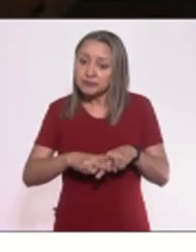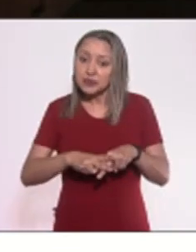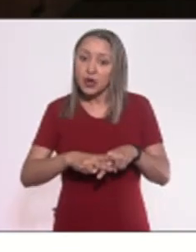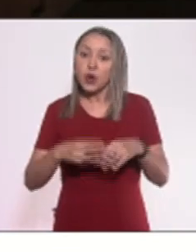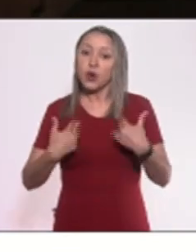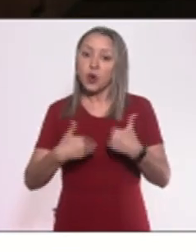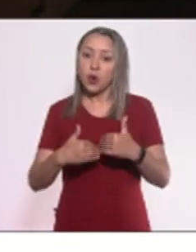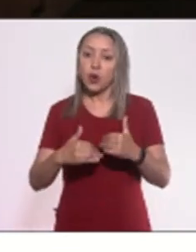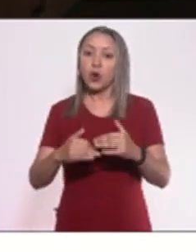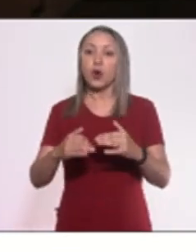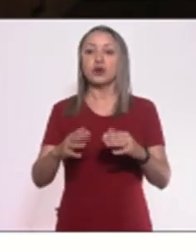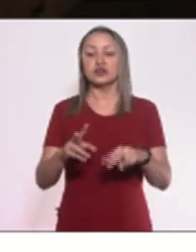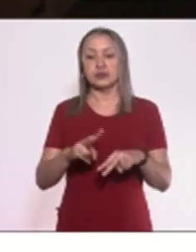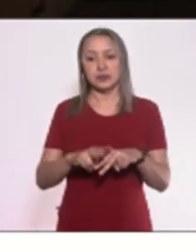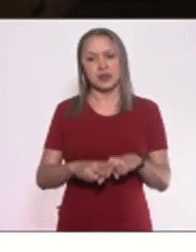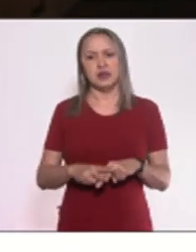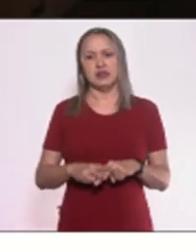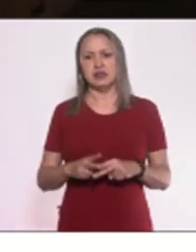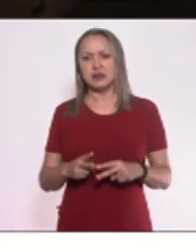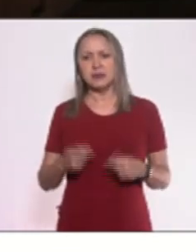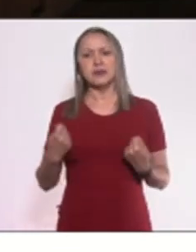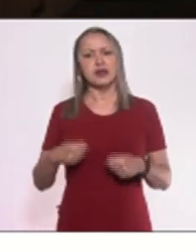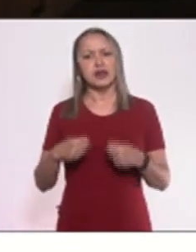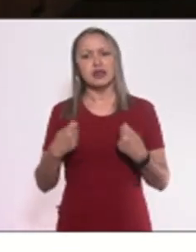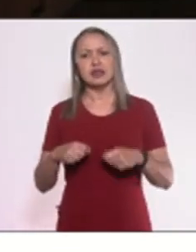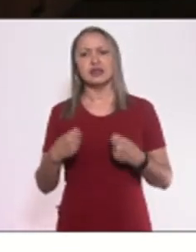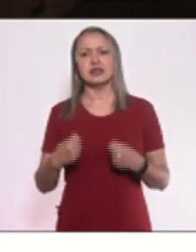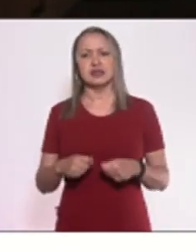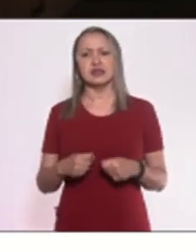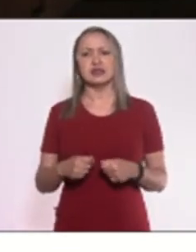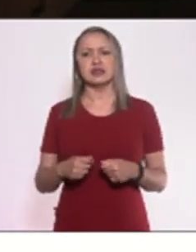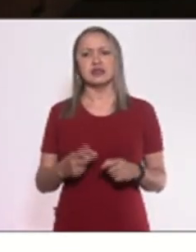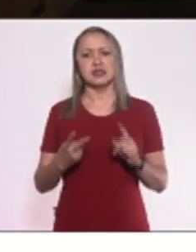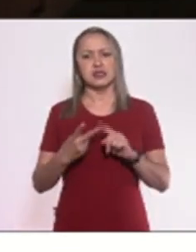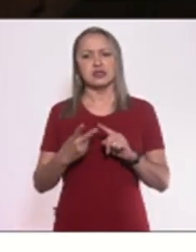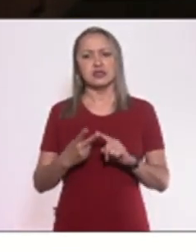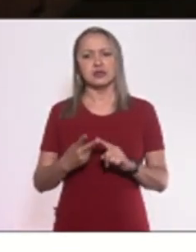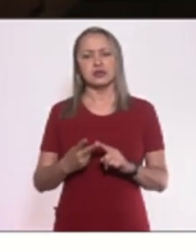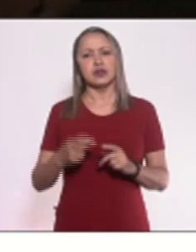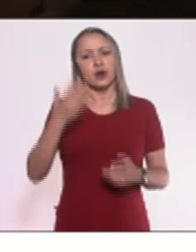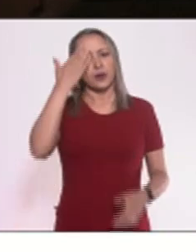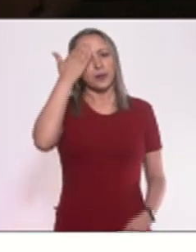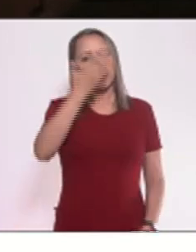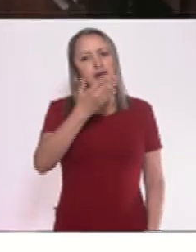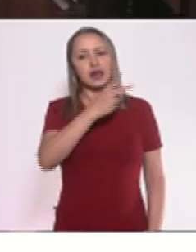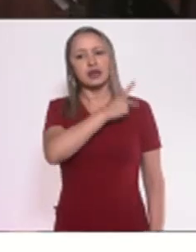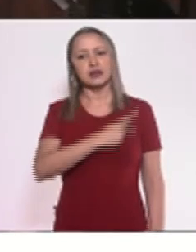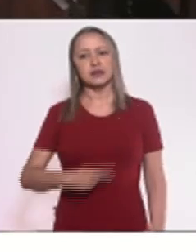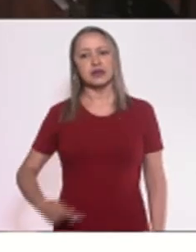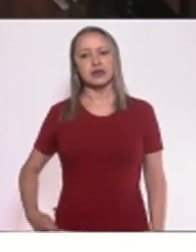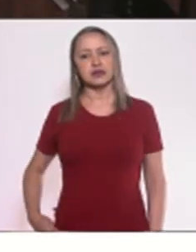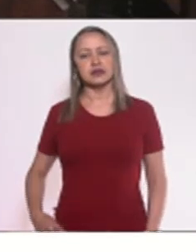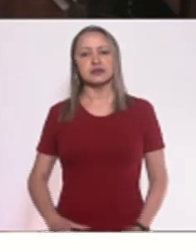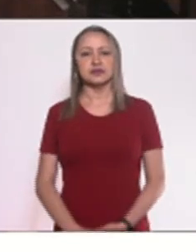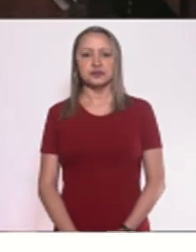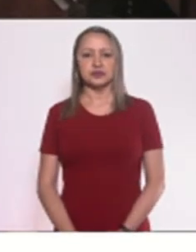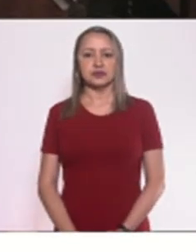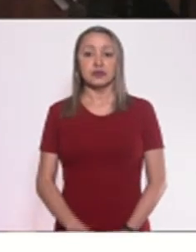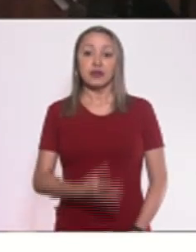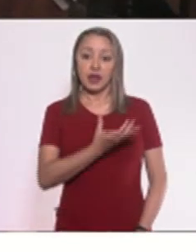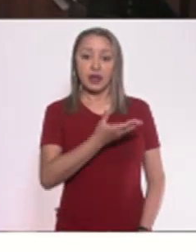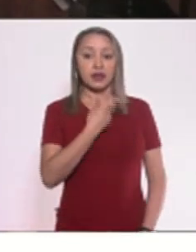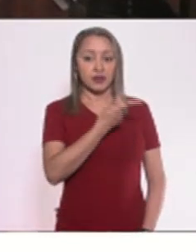Prisão após a condenação em segunda instância. Muito obrigado, senhora presidente. A senhora quer fazer uso da